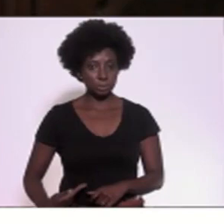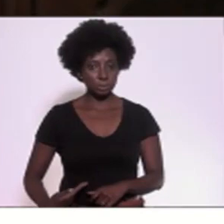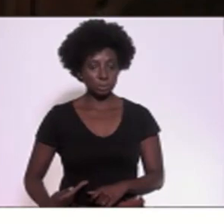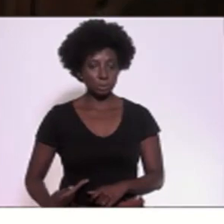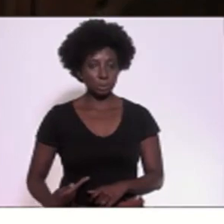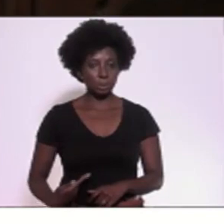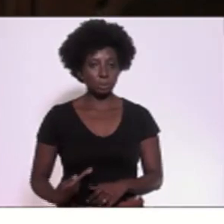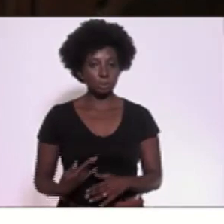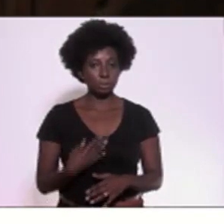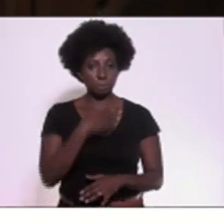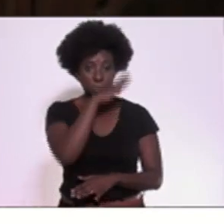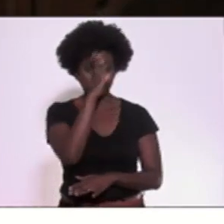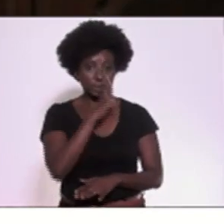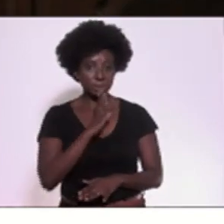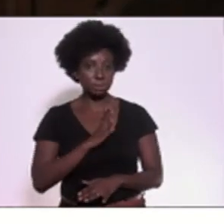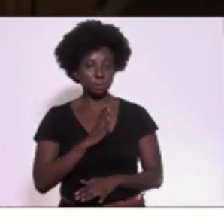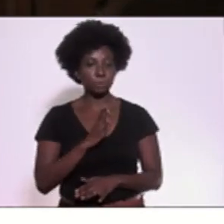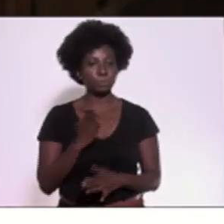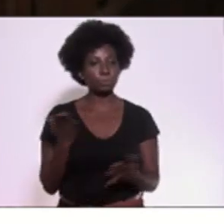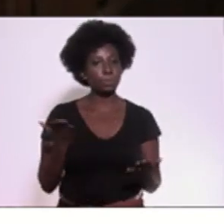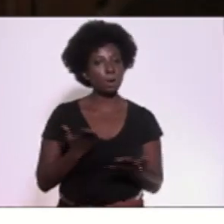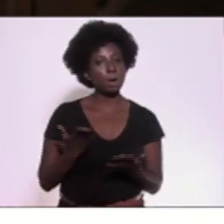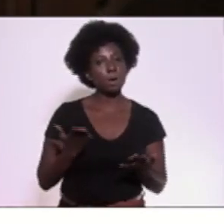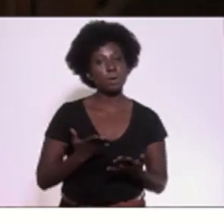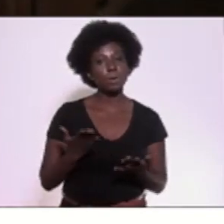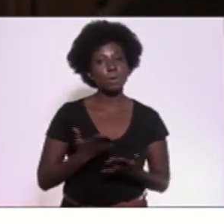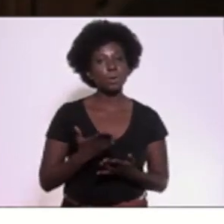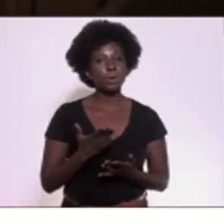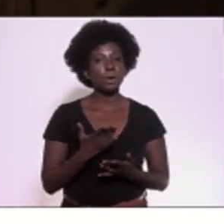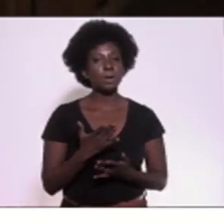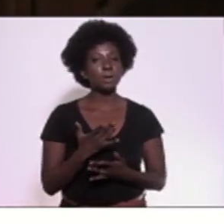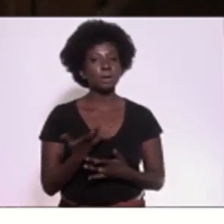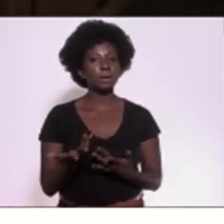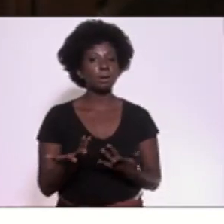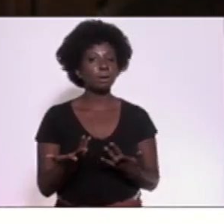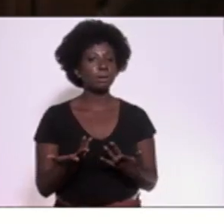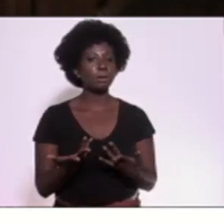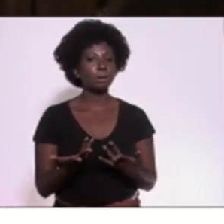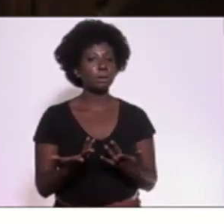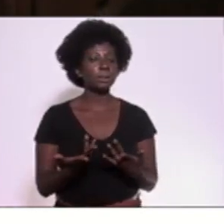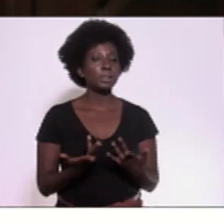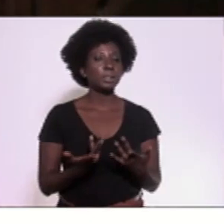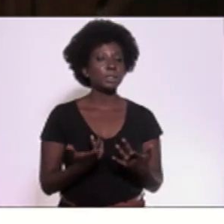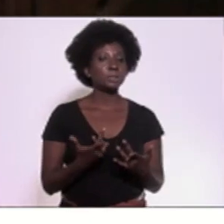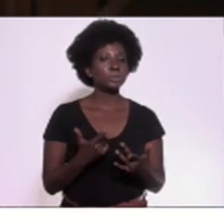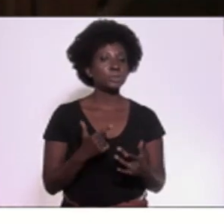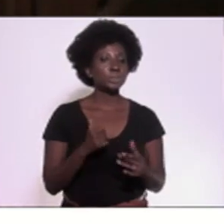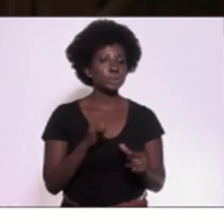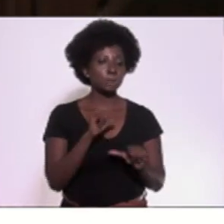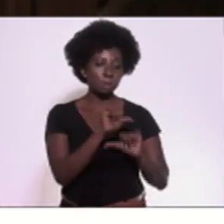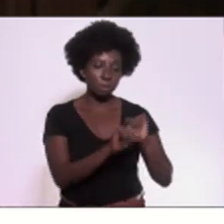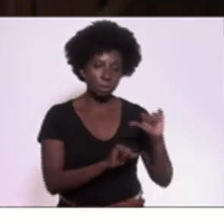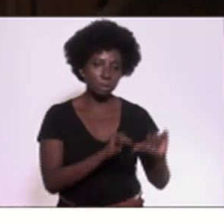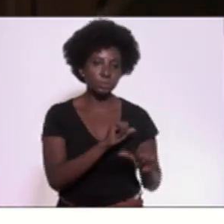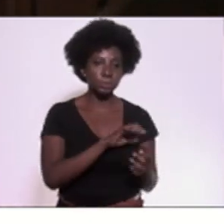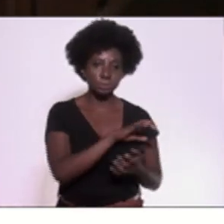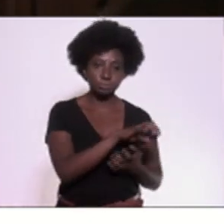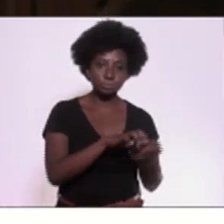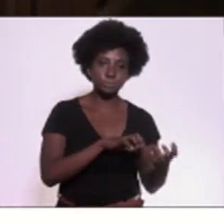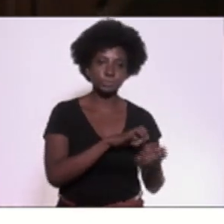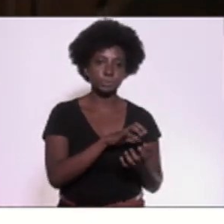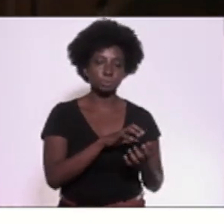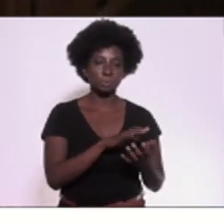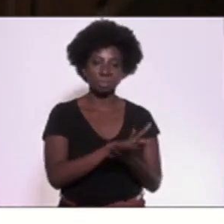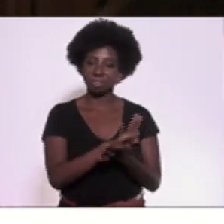o Brasil, nesse momento de ofensiva fascista, obscurantista, de restauração reacionária, não tem nada a